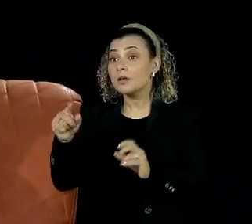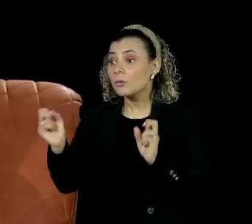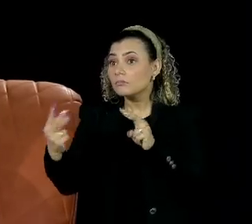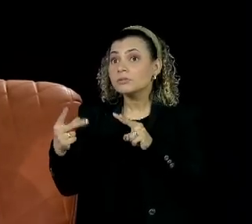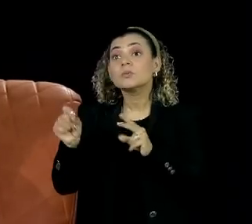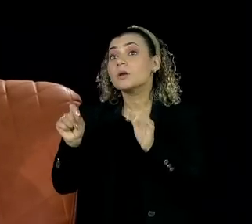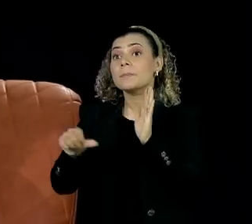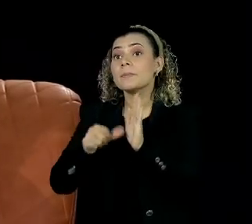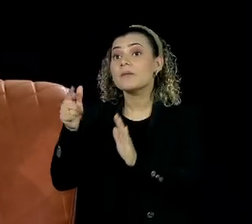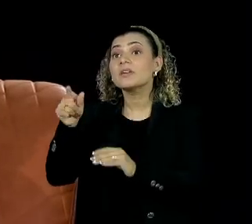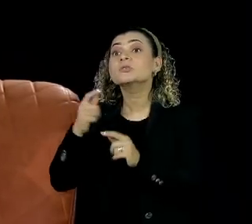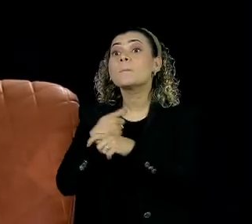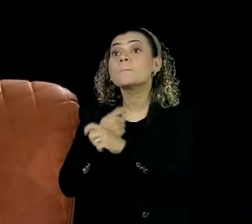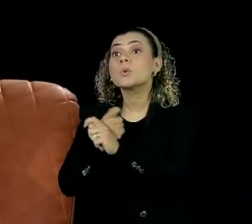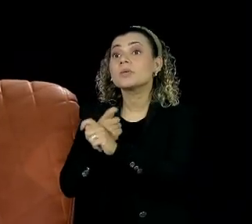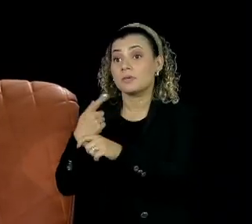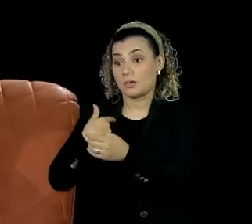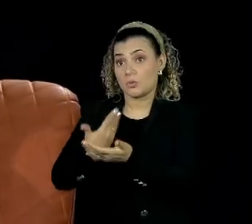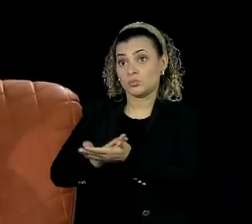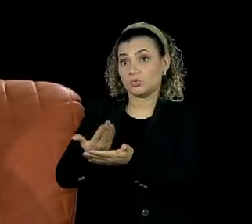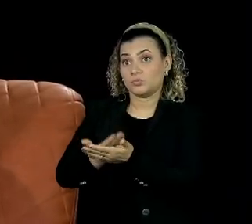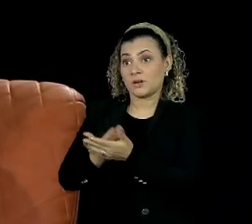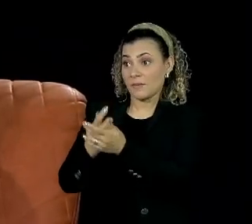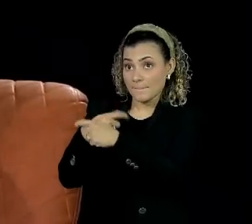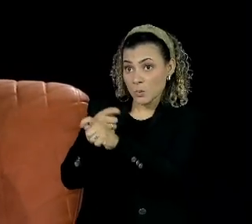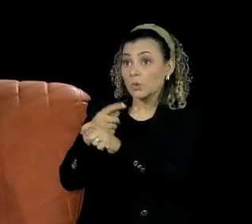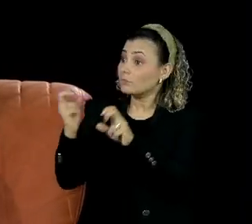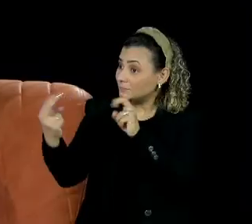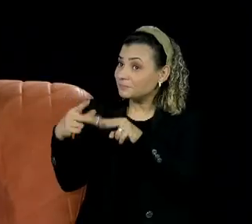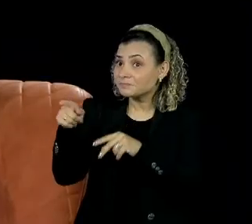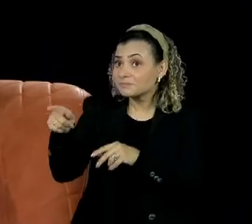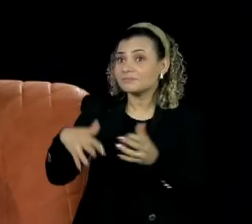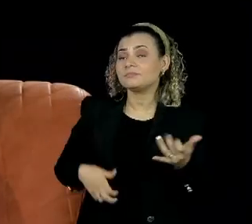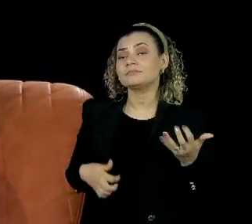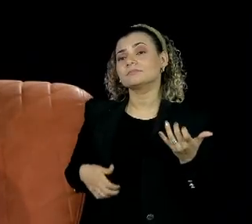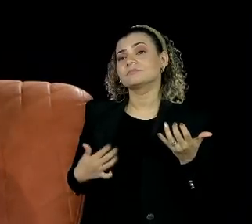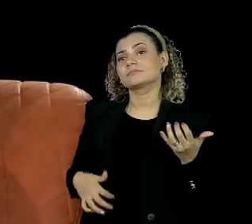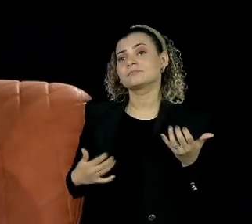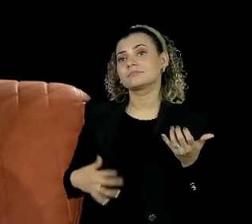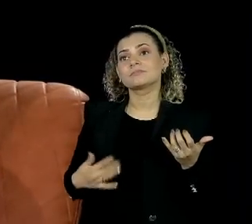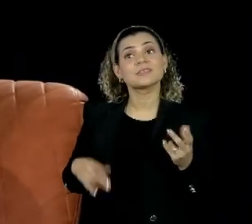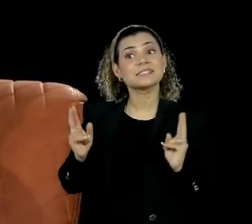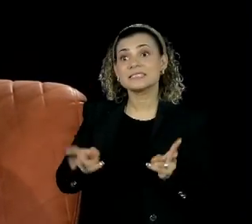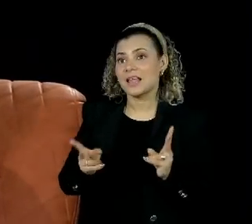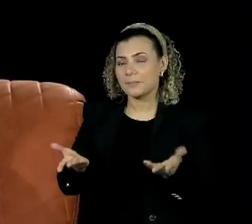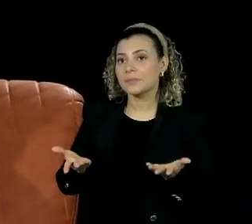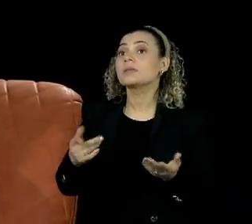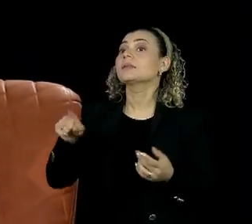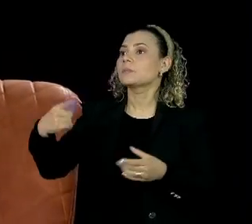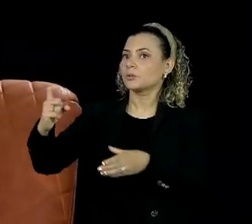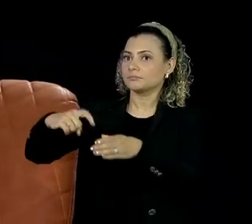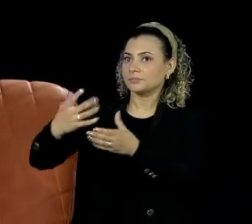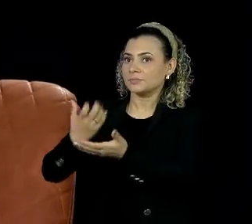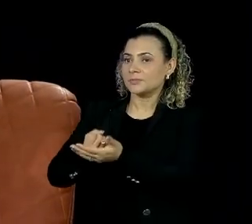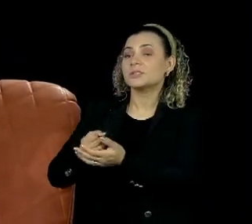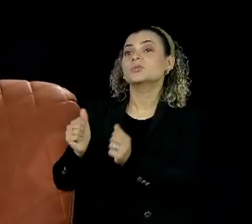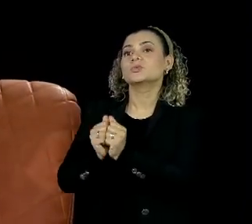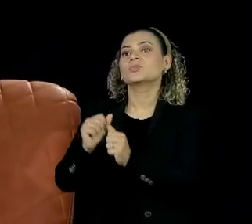PUC. Quando eu estudava na PUC, eu já via Lenine tocando na PUC. Depois esse disco que ele fez com Suzano